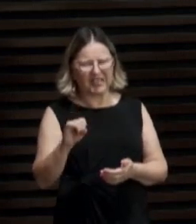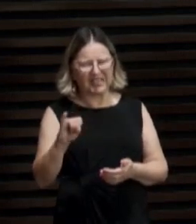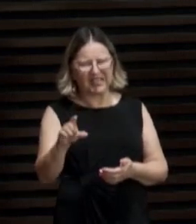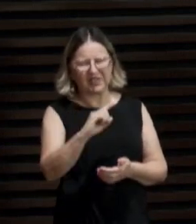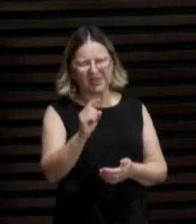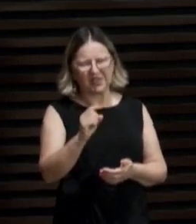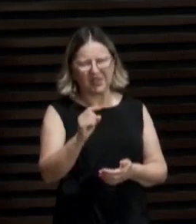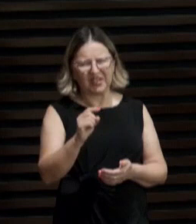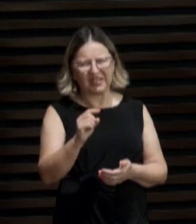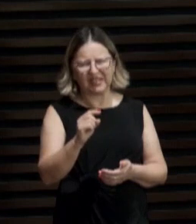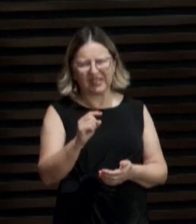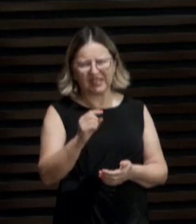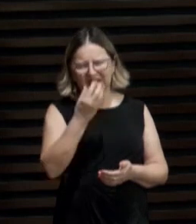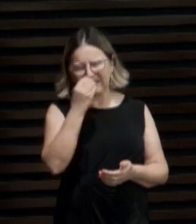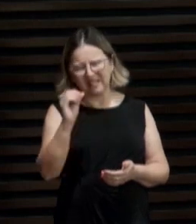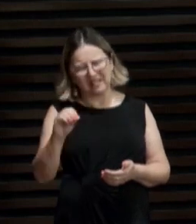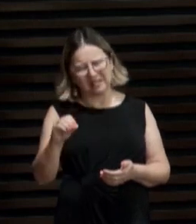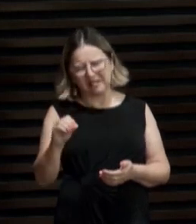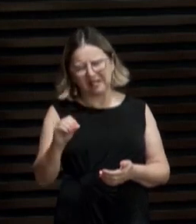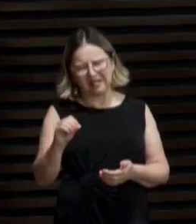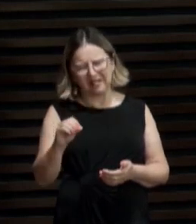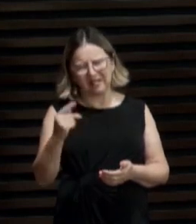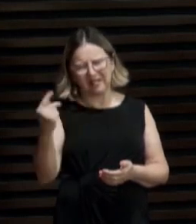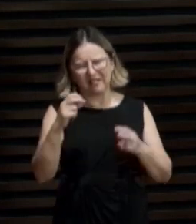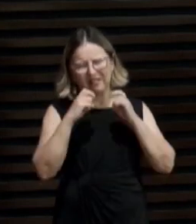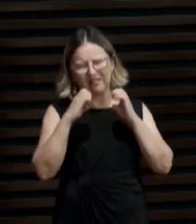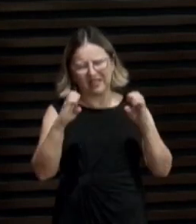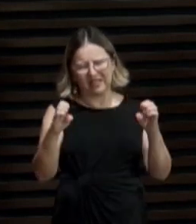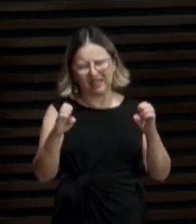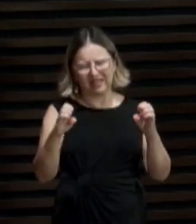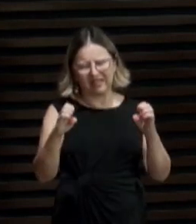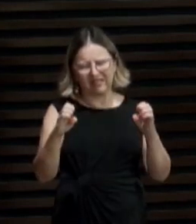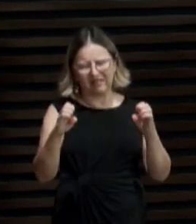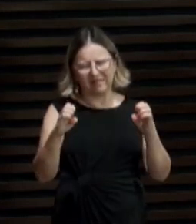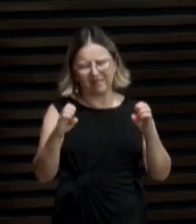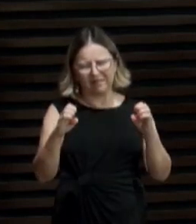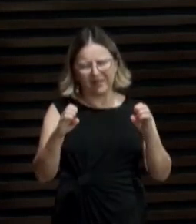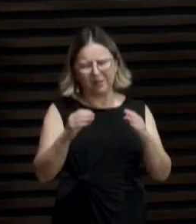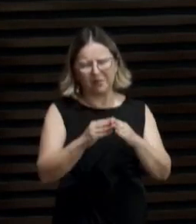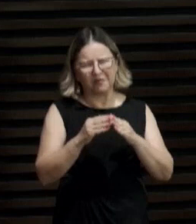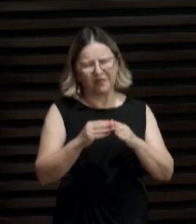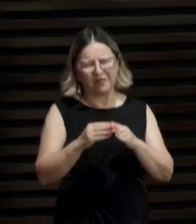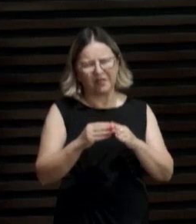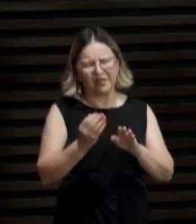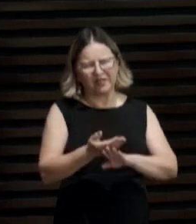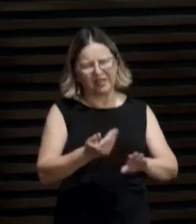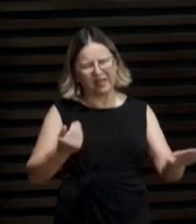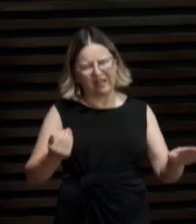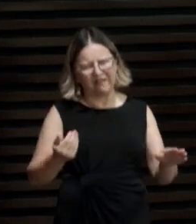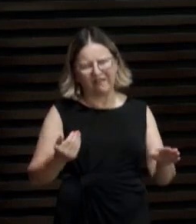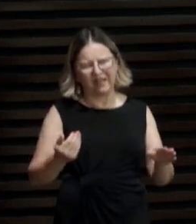colocada totalmente como rejeição, rejeitado em nossas vidas, para que fiquemos com a